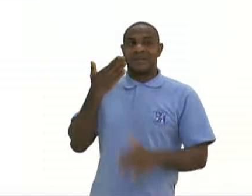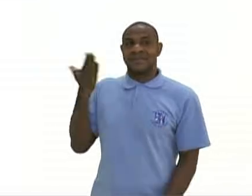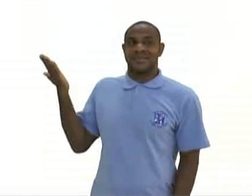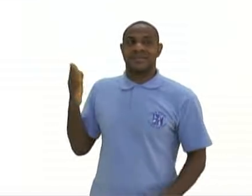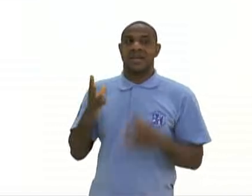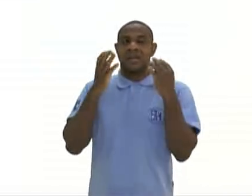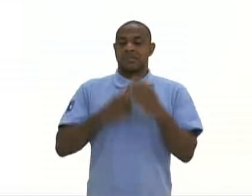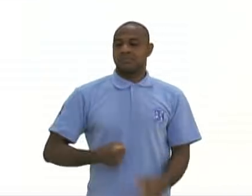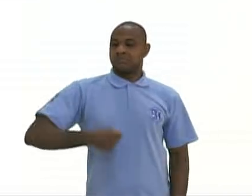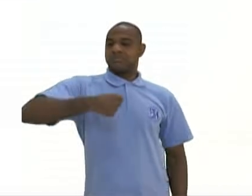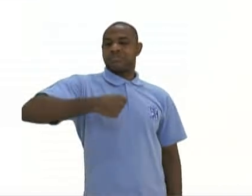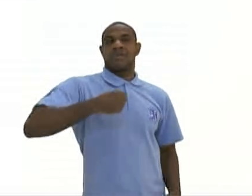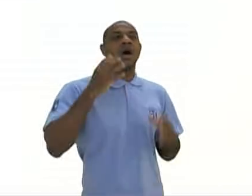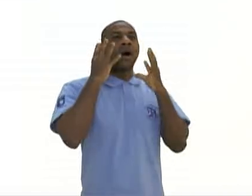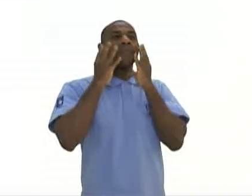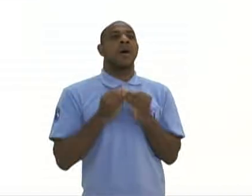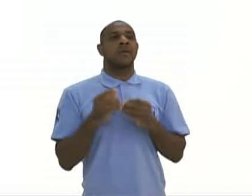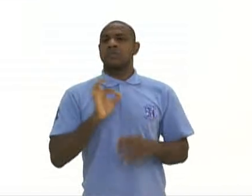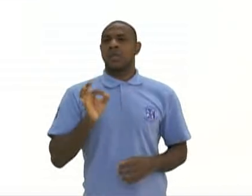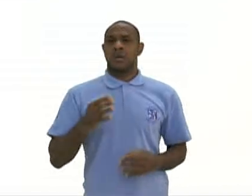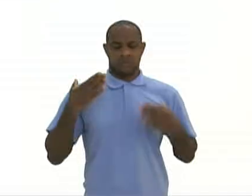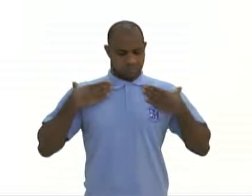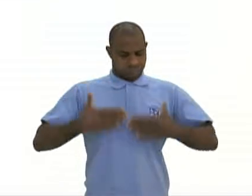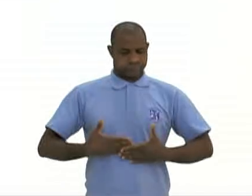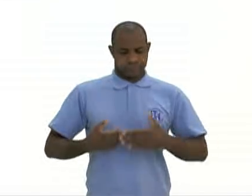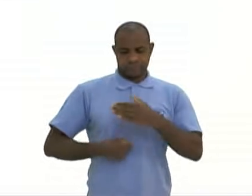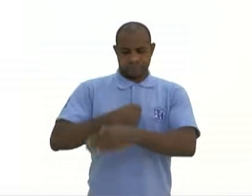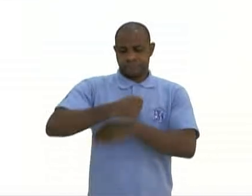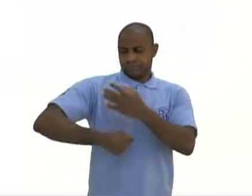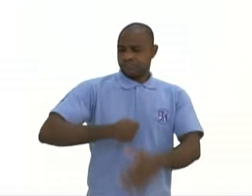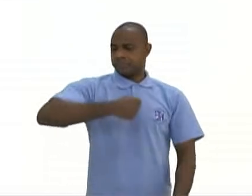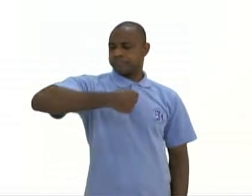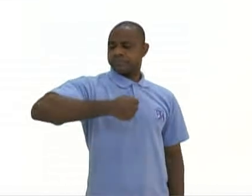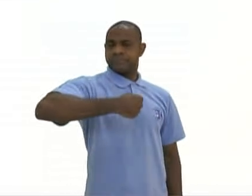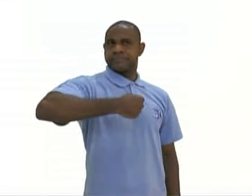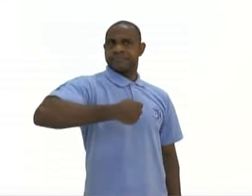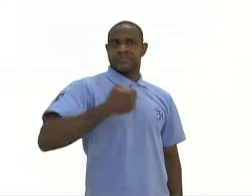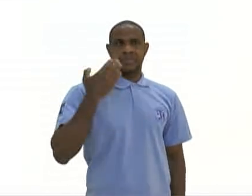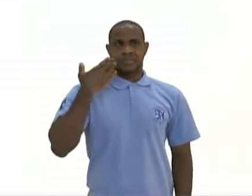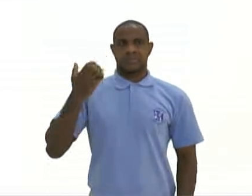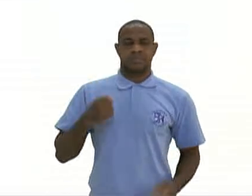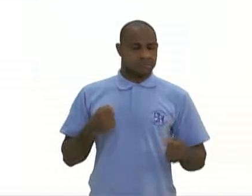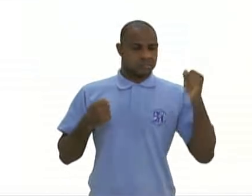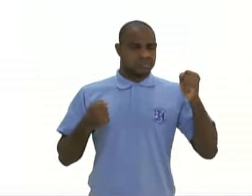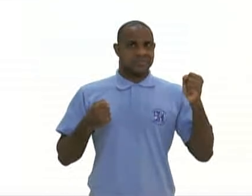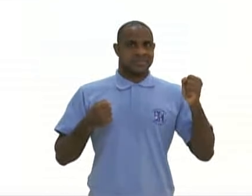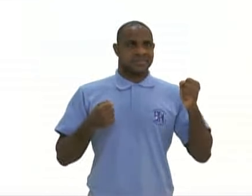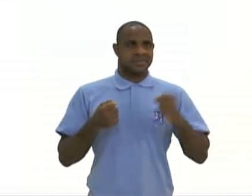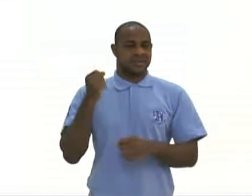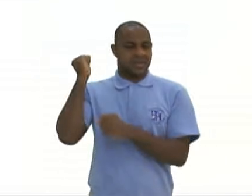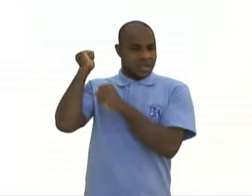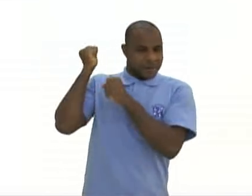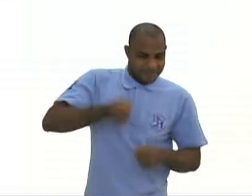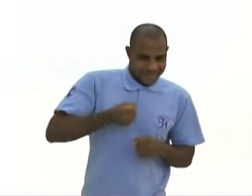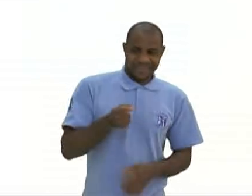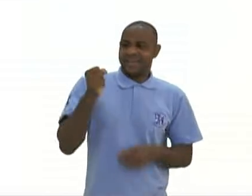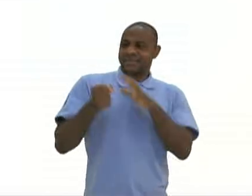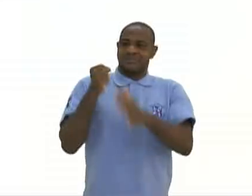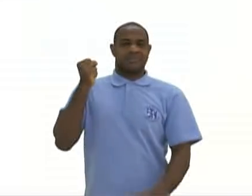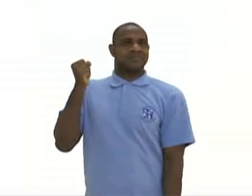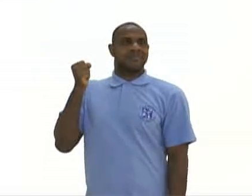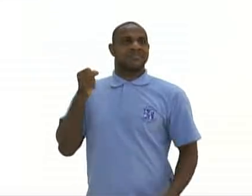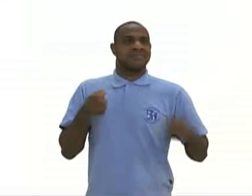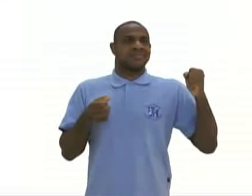barbudo, usa a famosa Francesca, né? Ou a Francica, que é aquele machadão, né? Até parece que só tinha esse tipo de arma, não